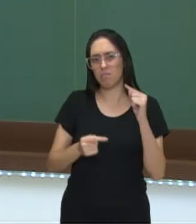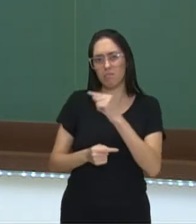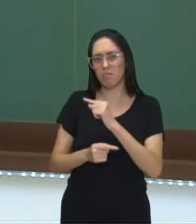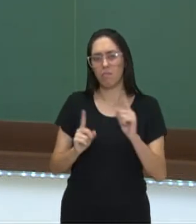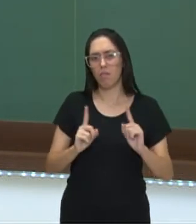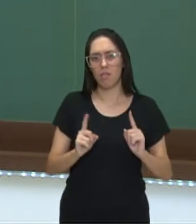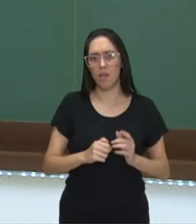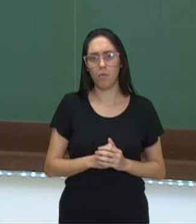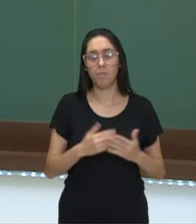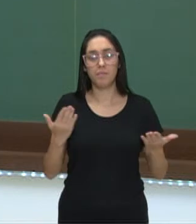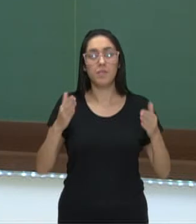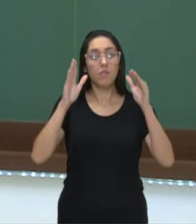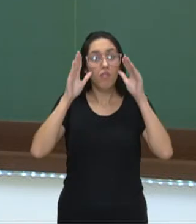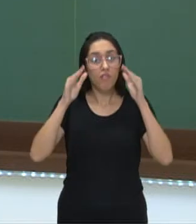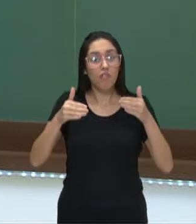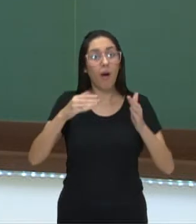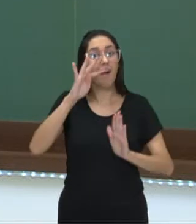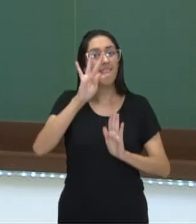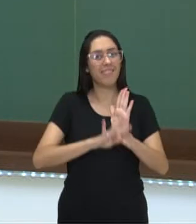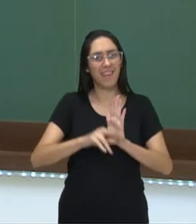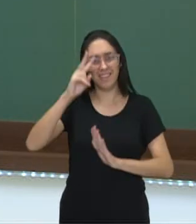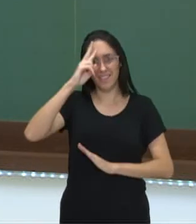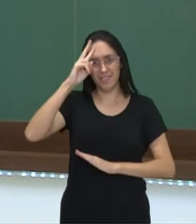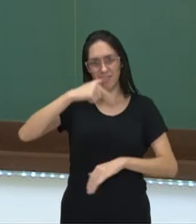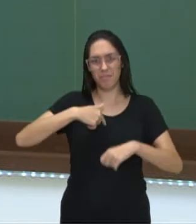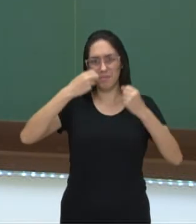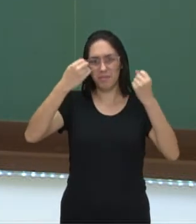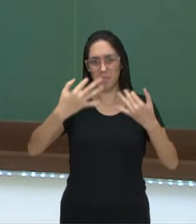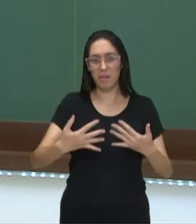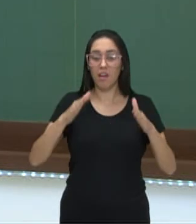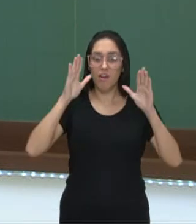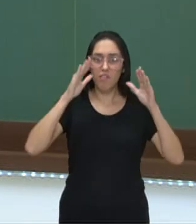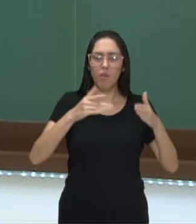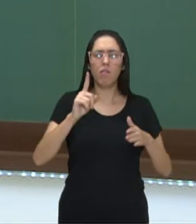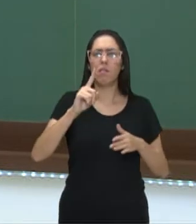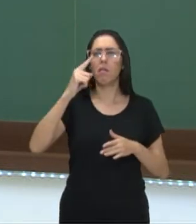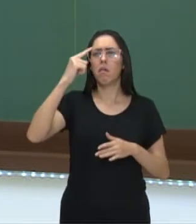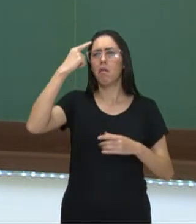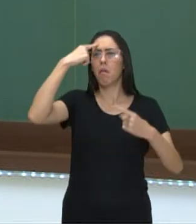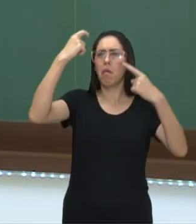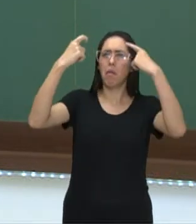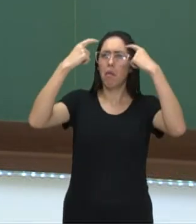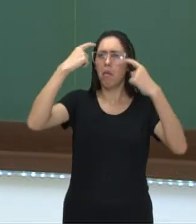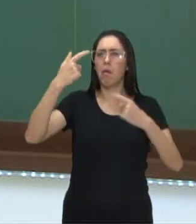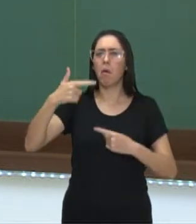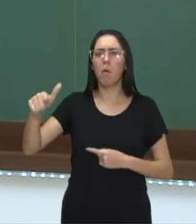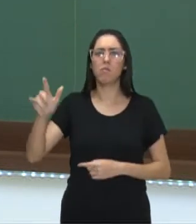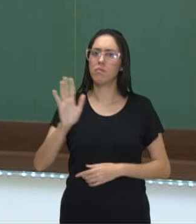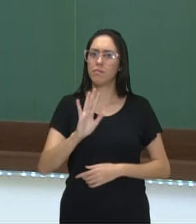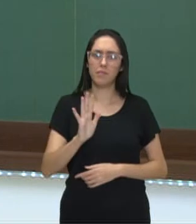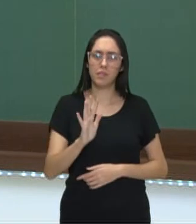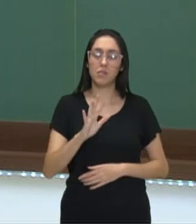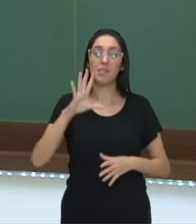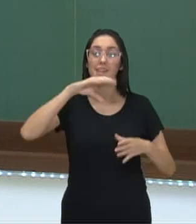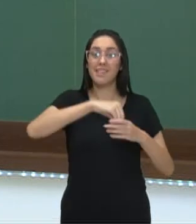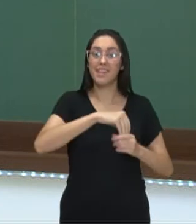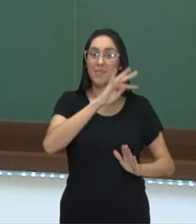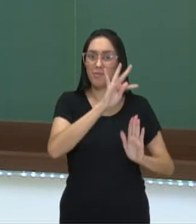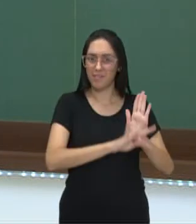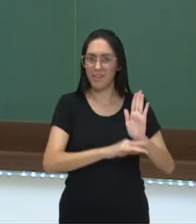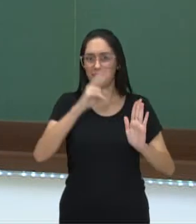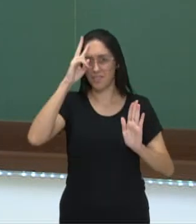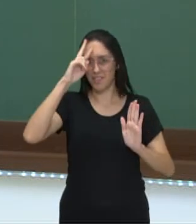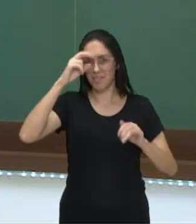Então vamos focar no nosso texto, focar no que foi trabalhado. Não vamos ficar divagando, tá bom? É o que está escrito ali,